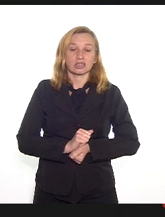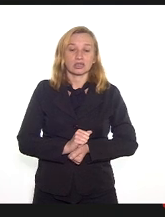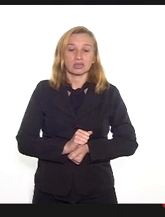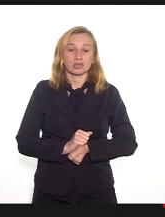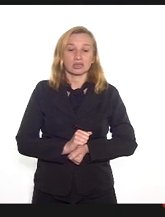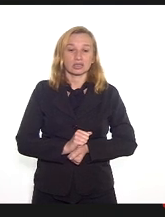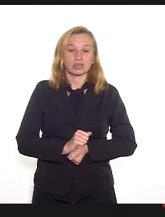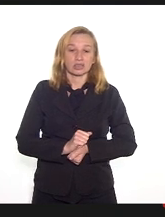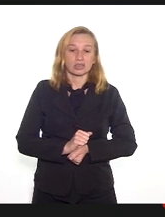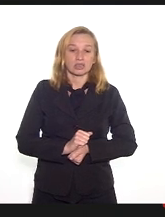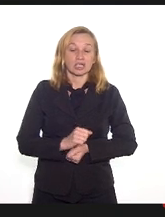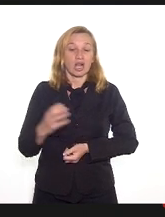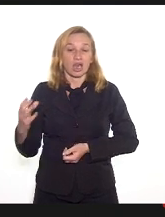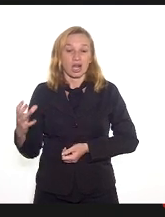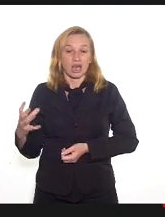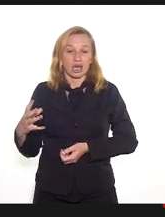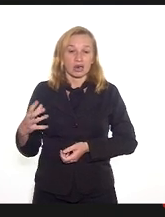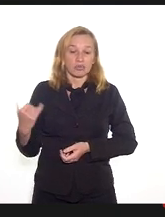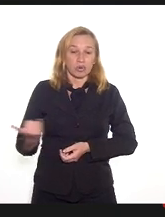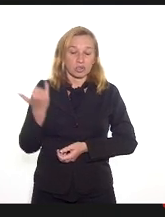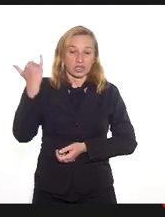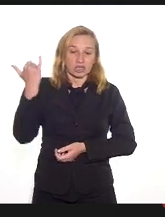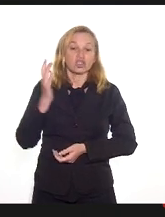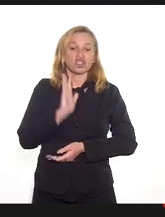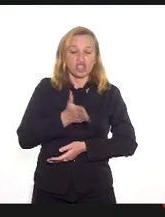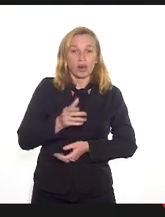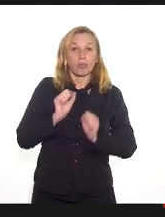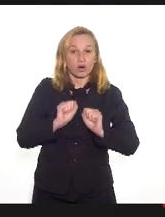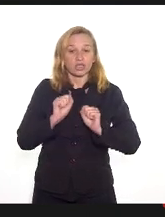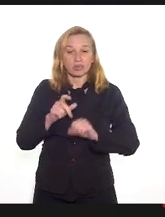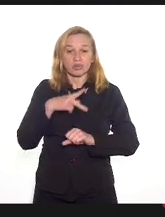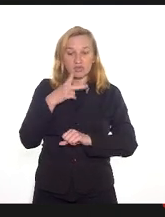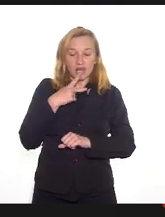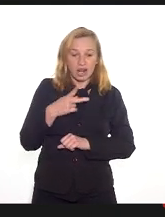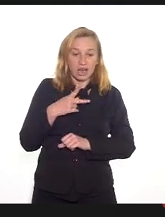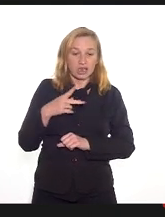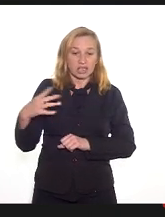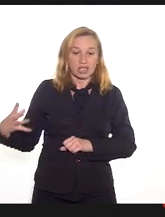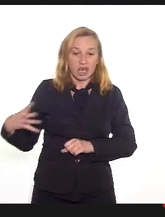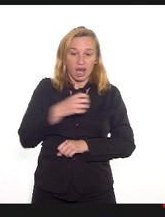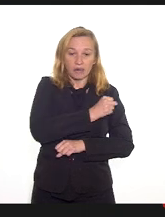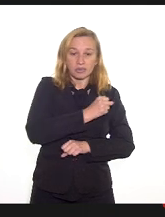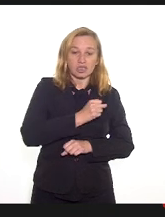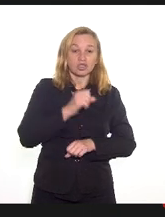promissoras, emergentes, né? Nós já podemos olhar ali que existe um emergente que já